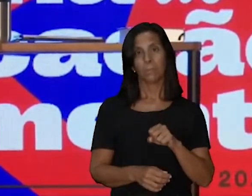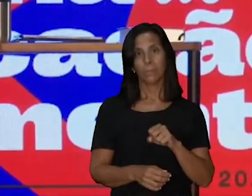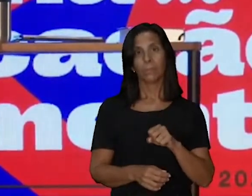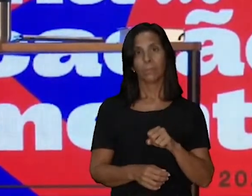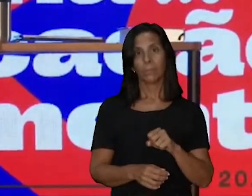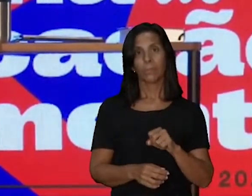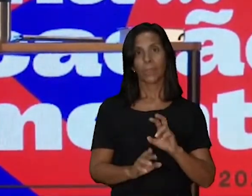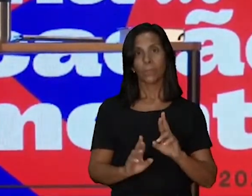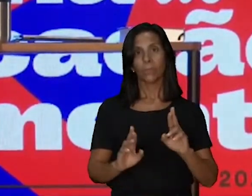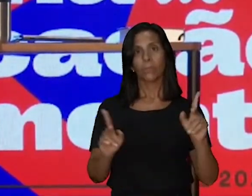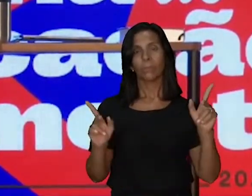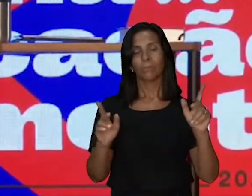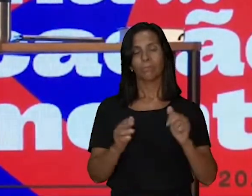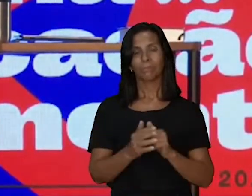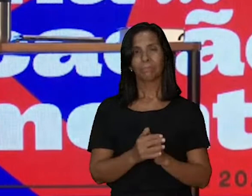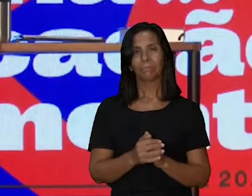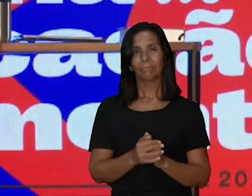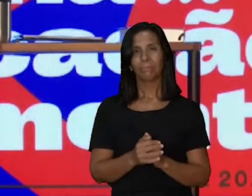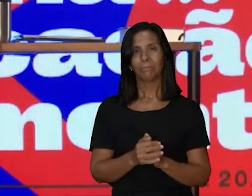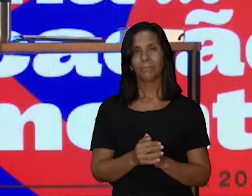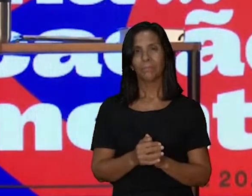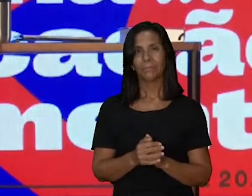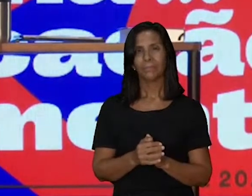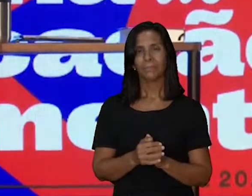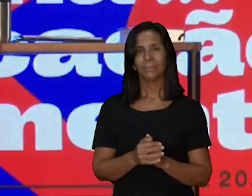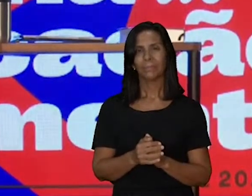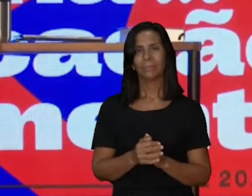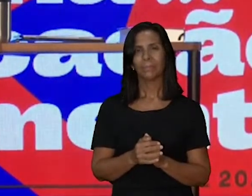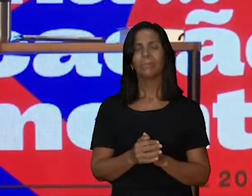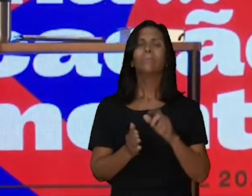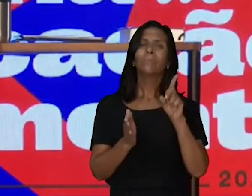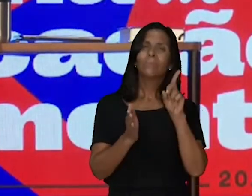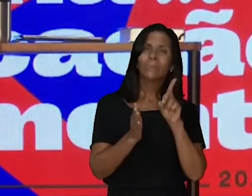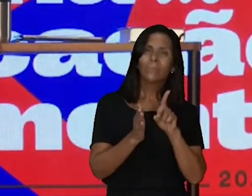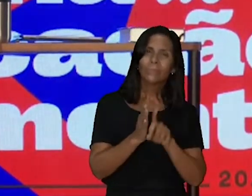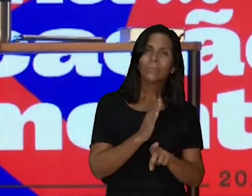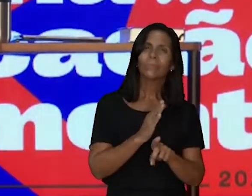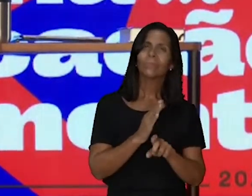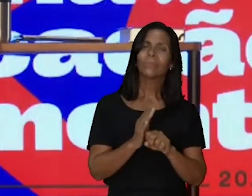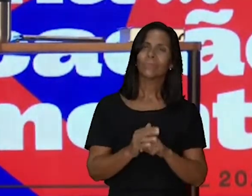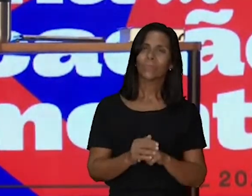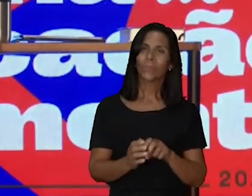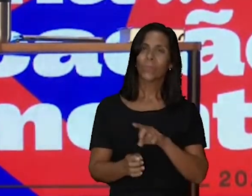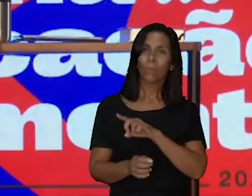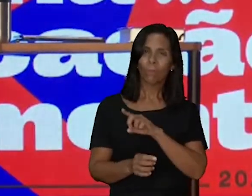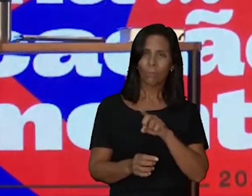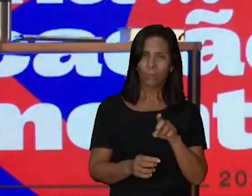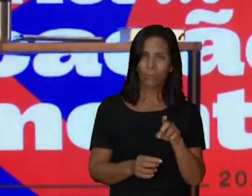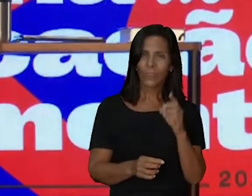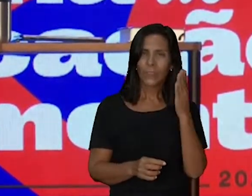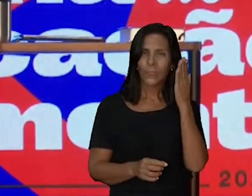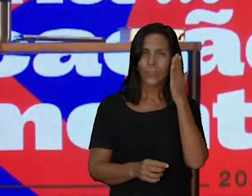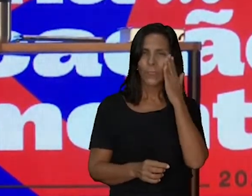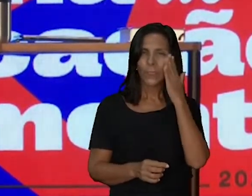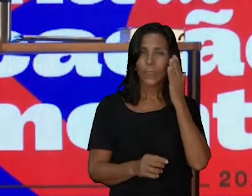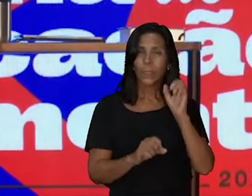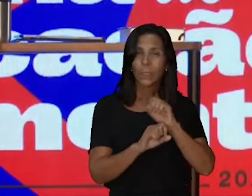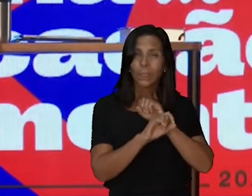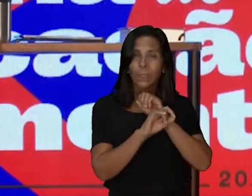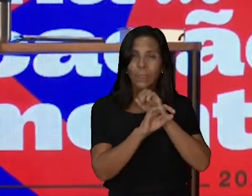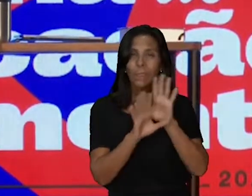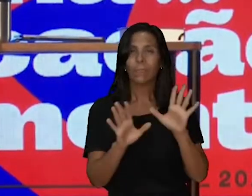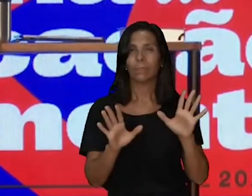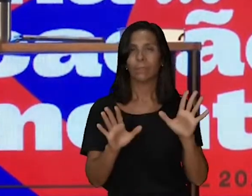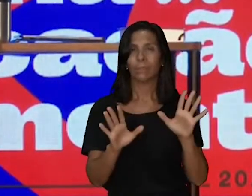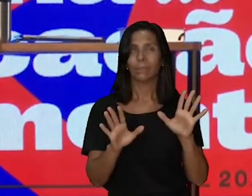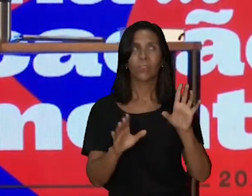Mas eu queria ser mais pessoal. Você já está convencido que Deus está fazendo algo